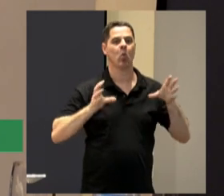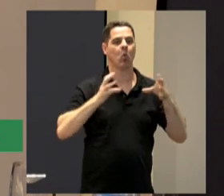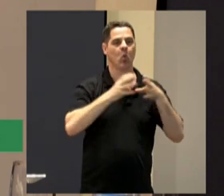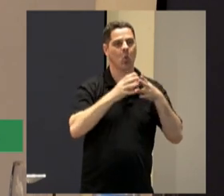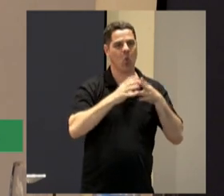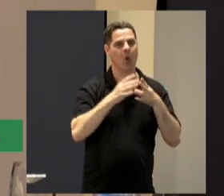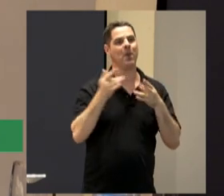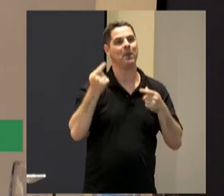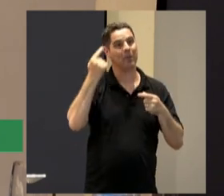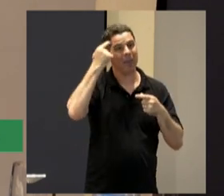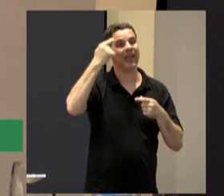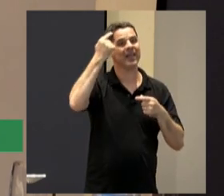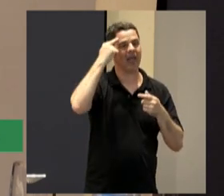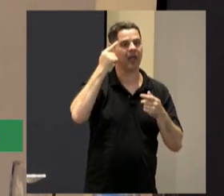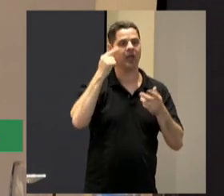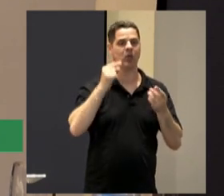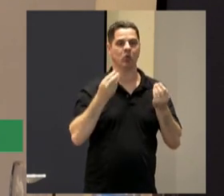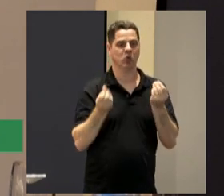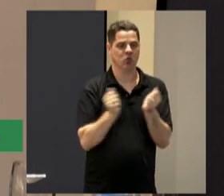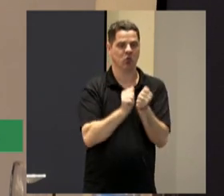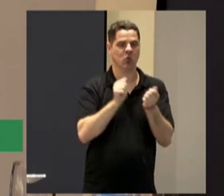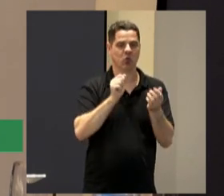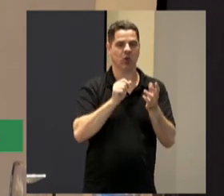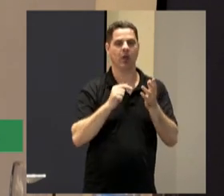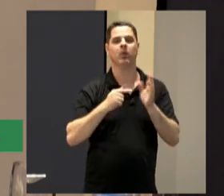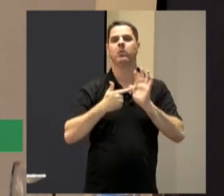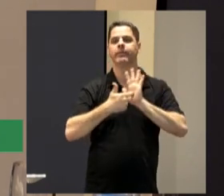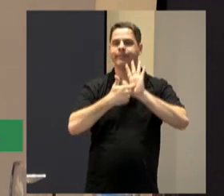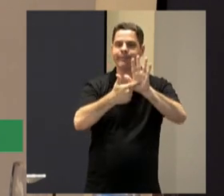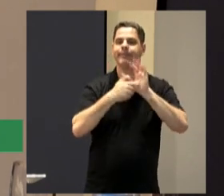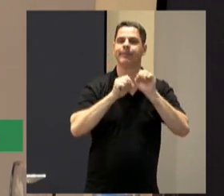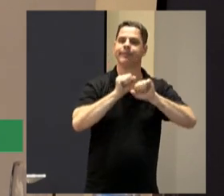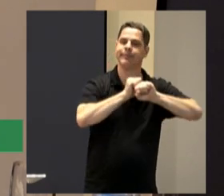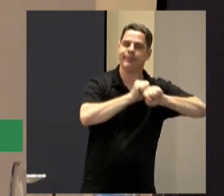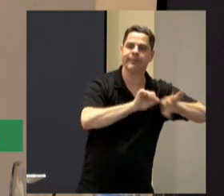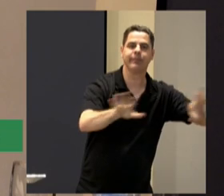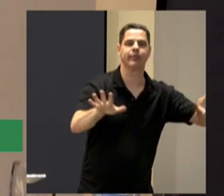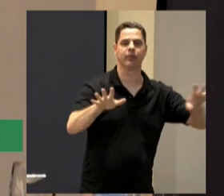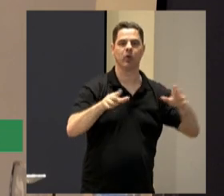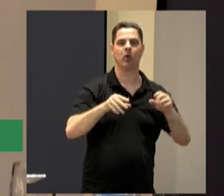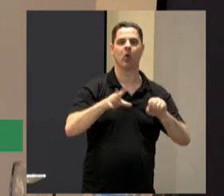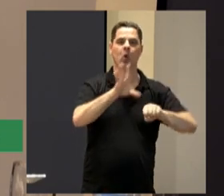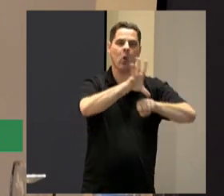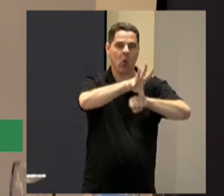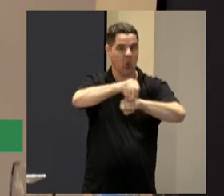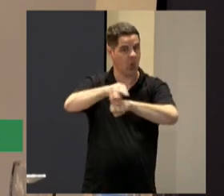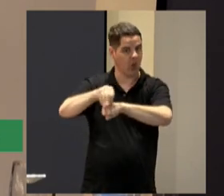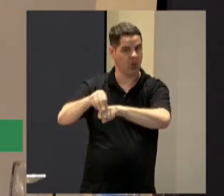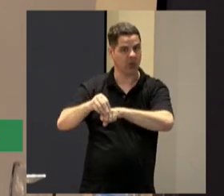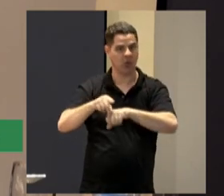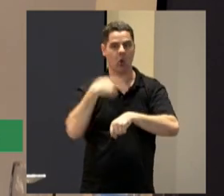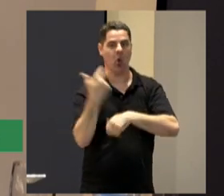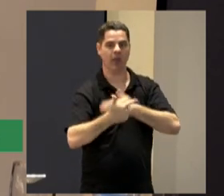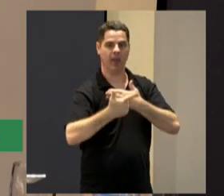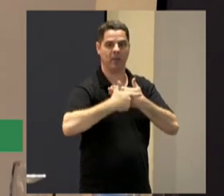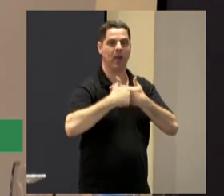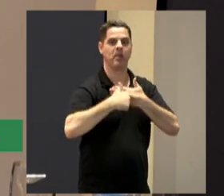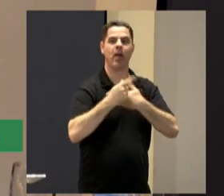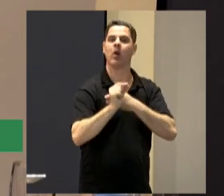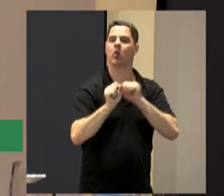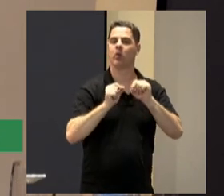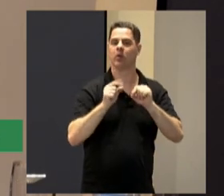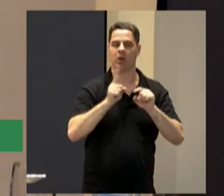intelectuais. Nós também constituímos, forjamos, disseminamos saberes. E o nosso papel é muito importante para